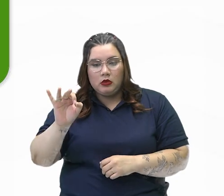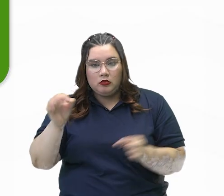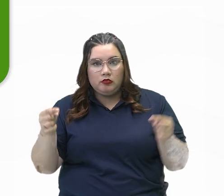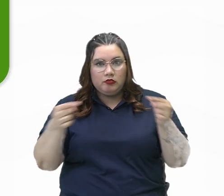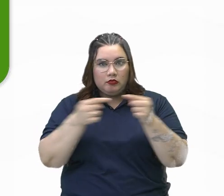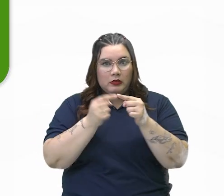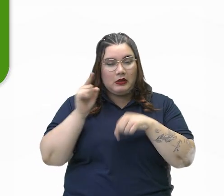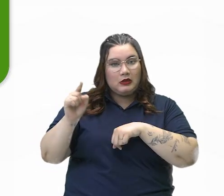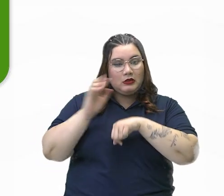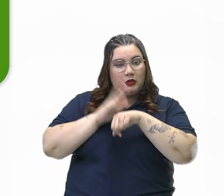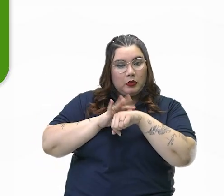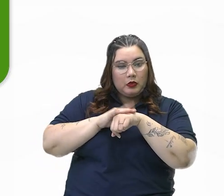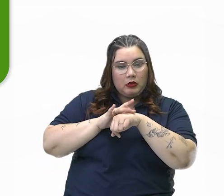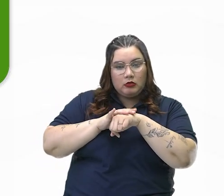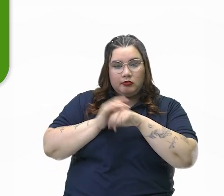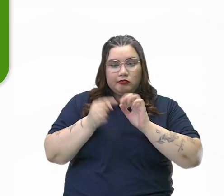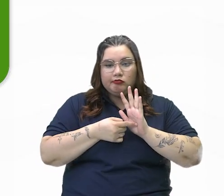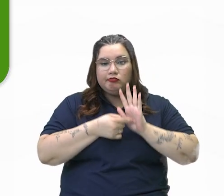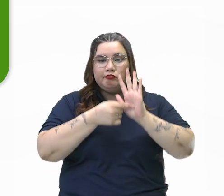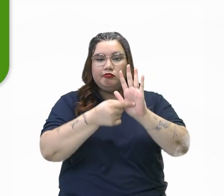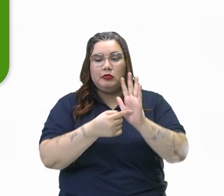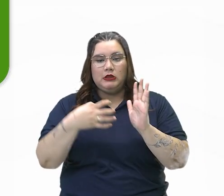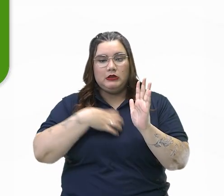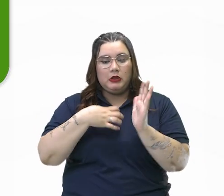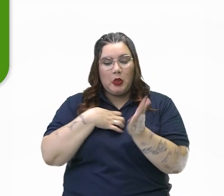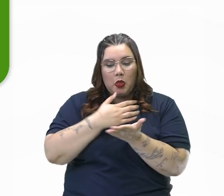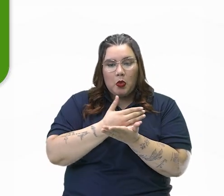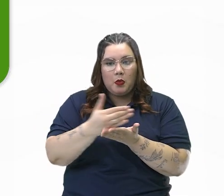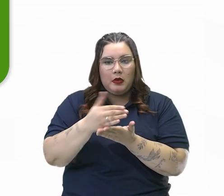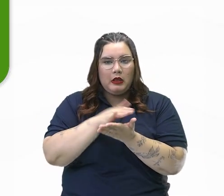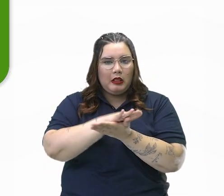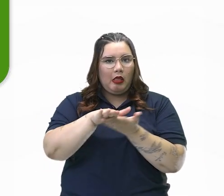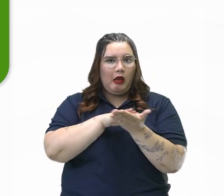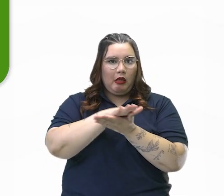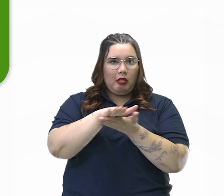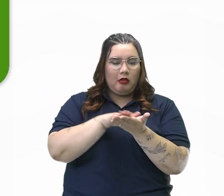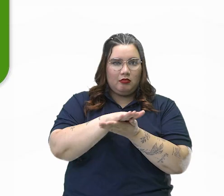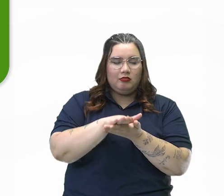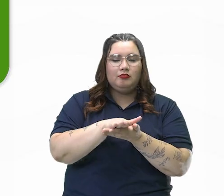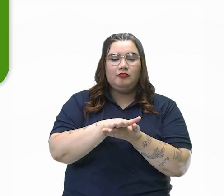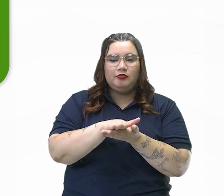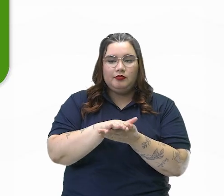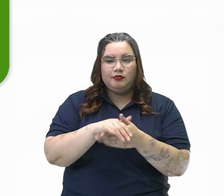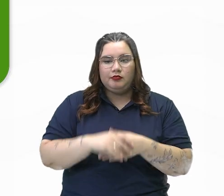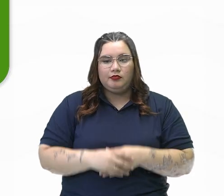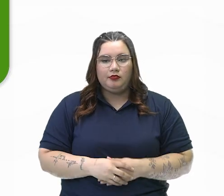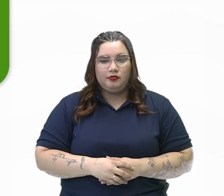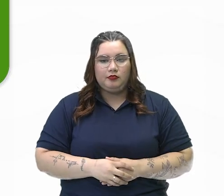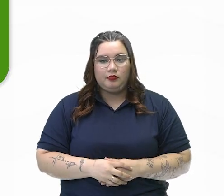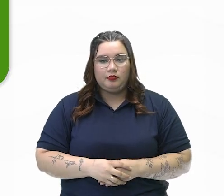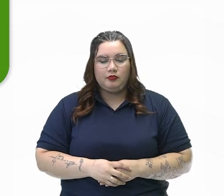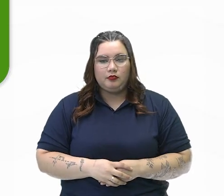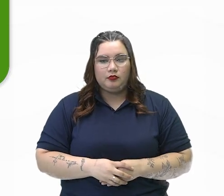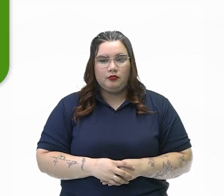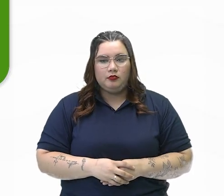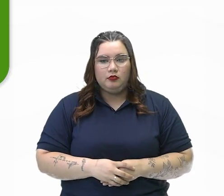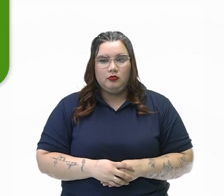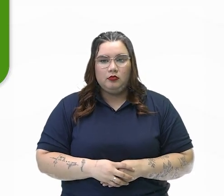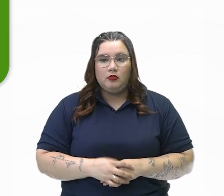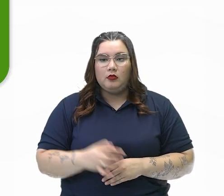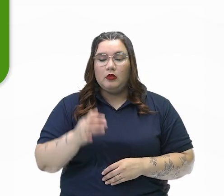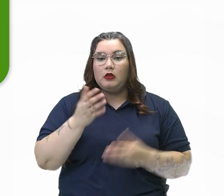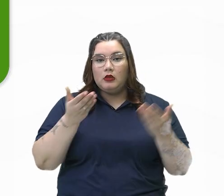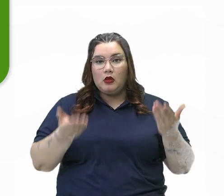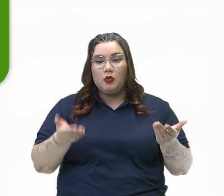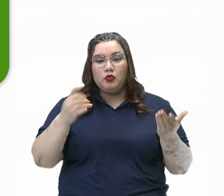80% dos glaucomas não apresentam sintomas no início da doença. De